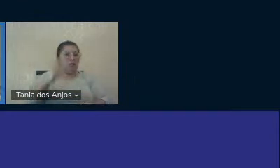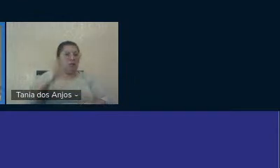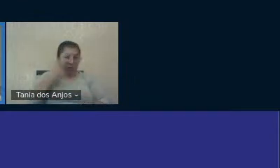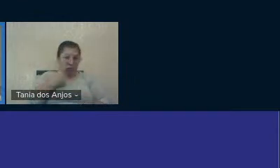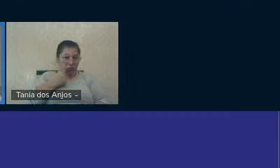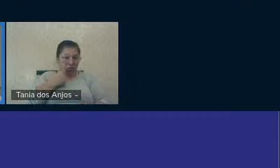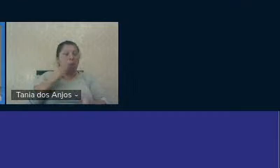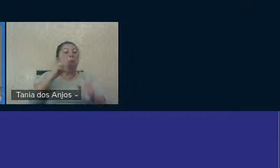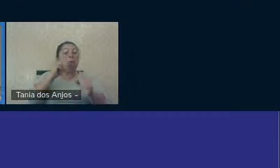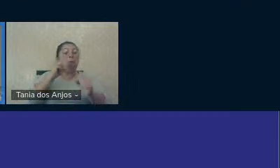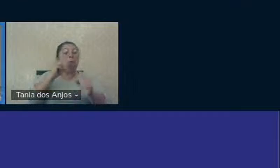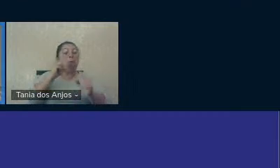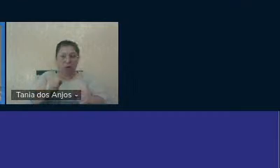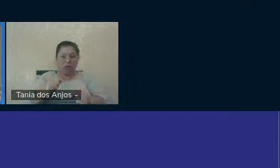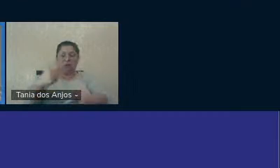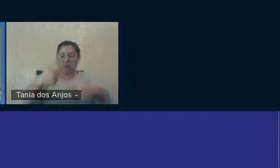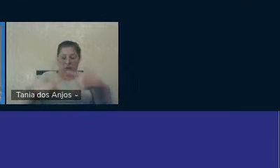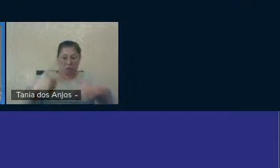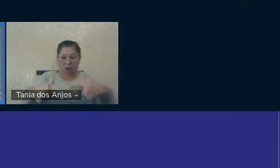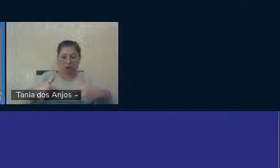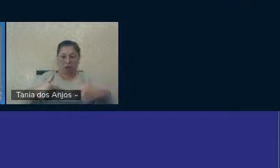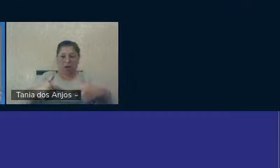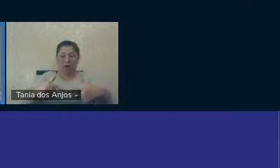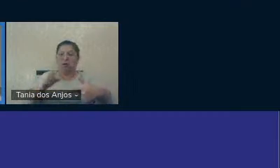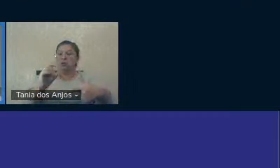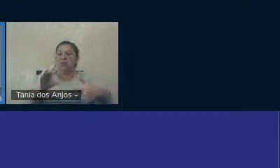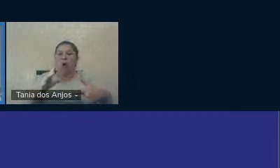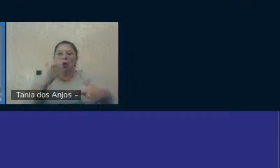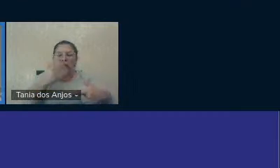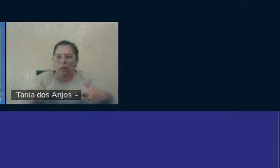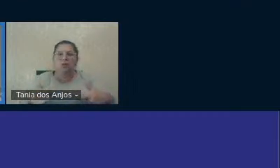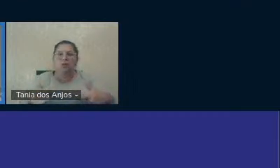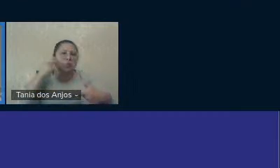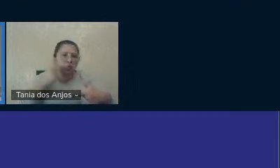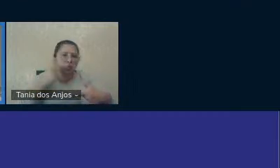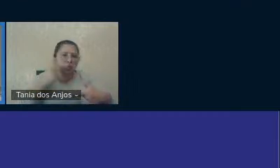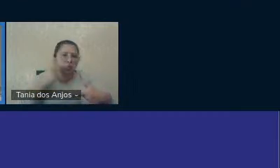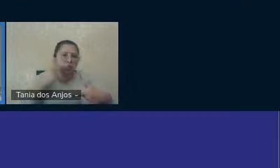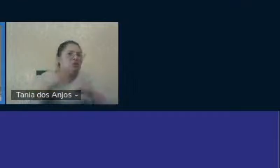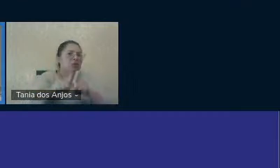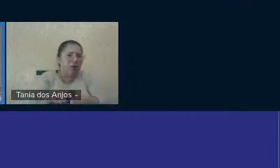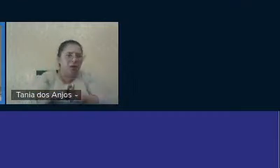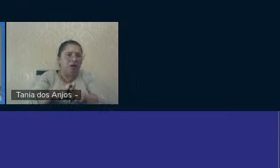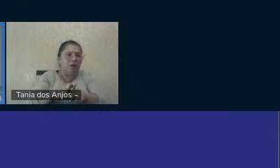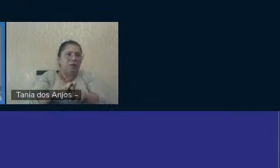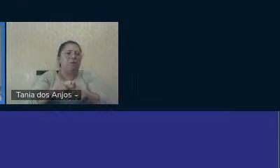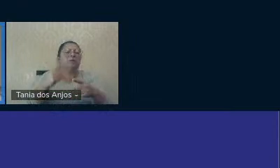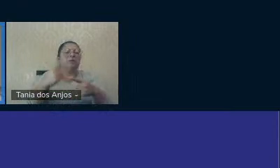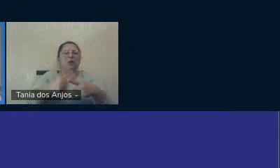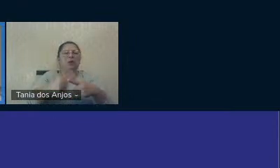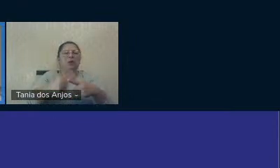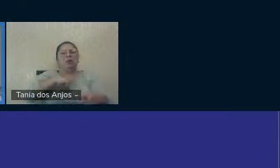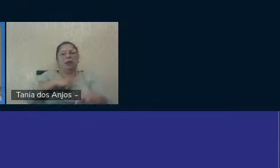crianças surdas, mas para crianças ouvintes também, porque nós temos a questão